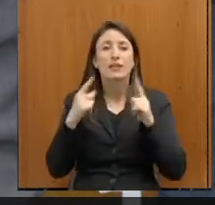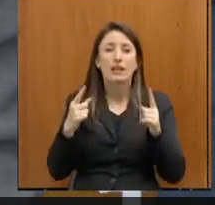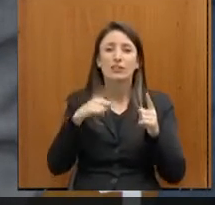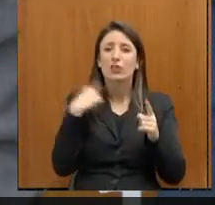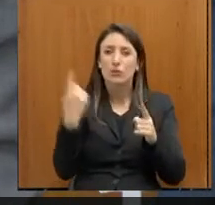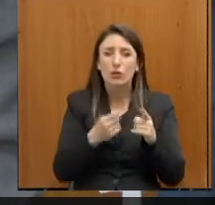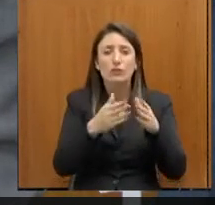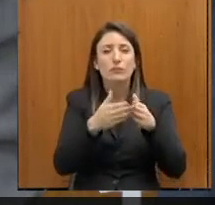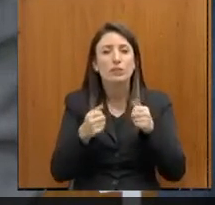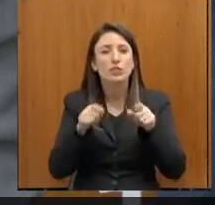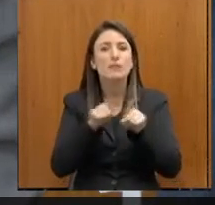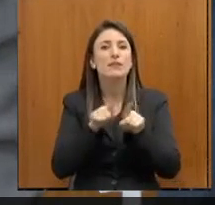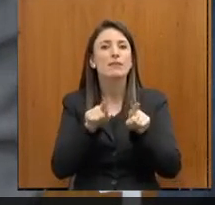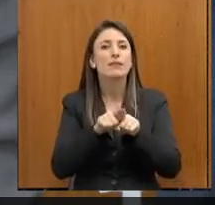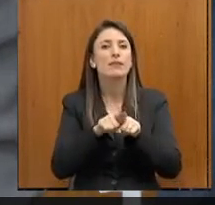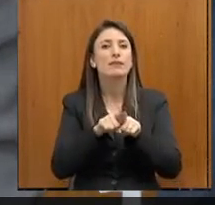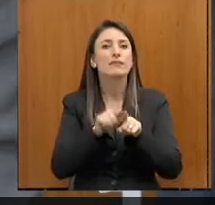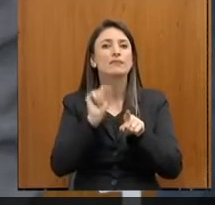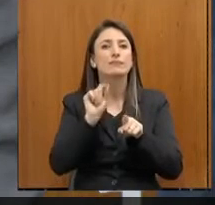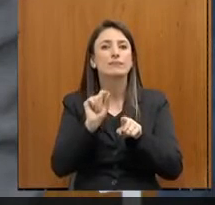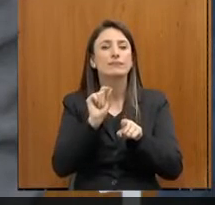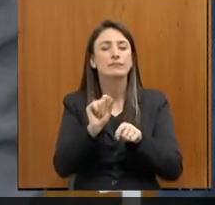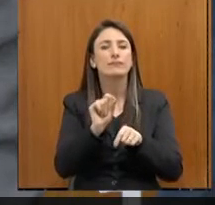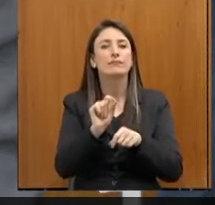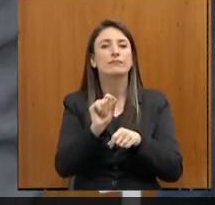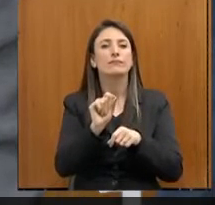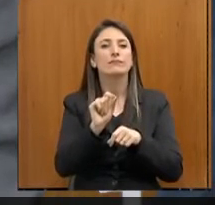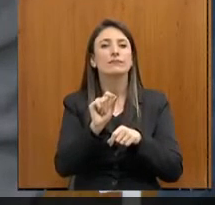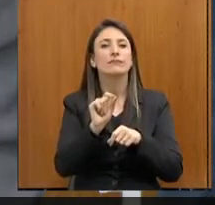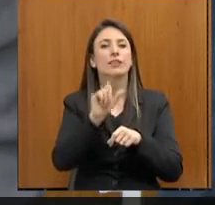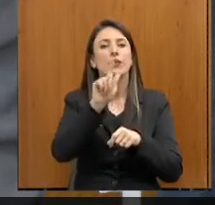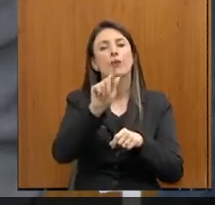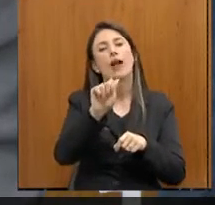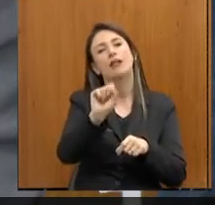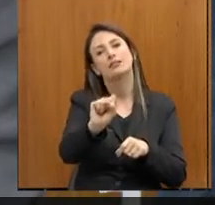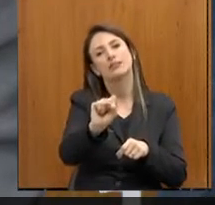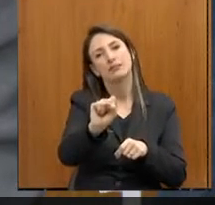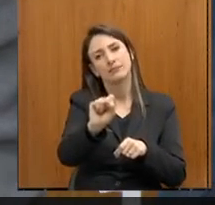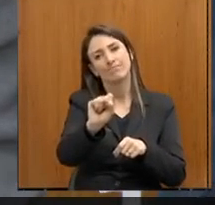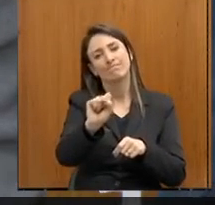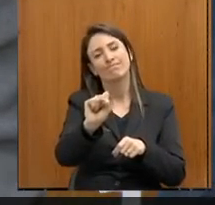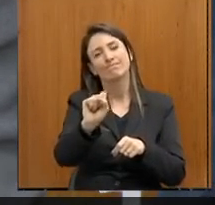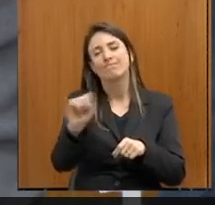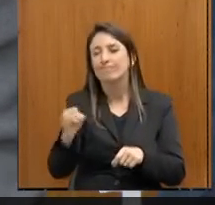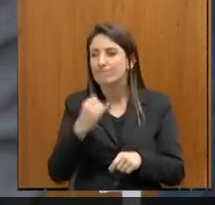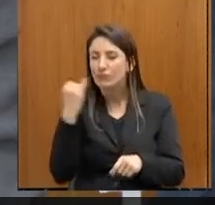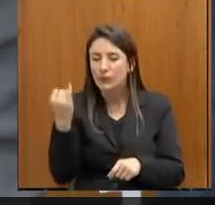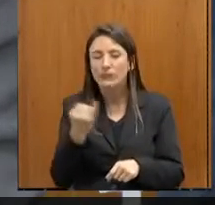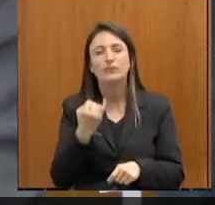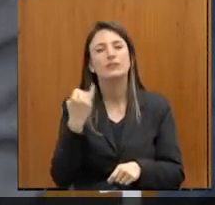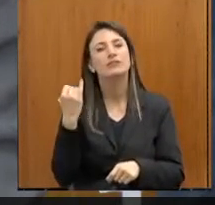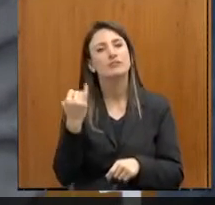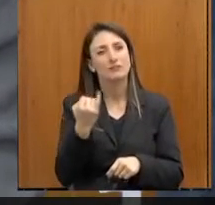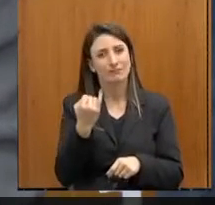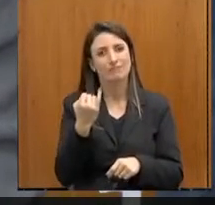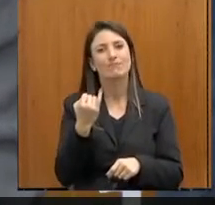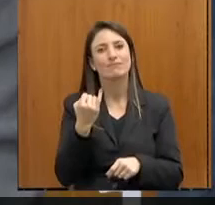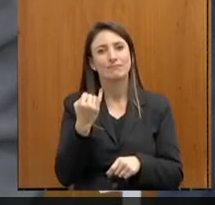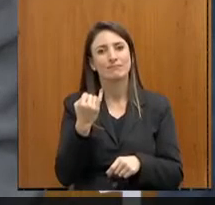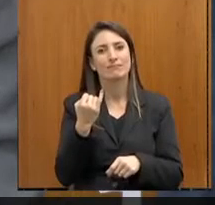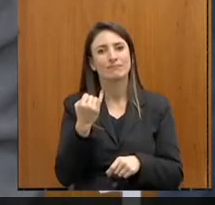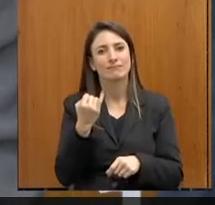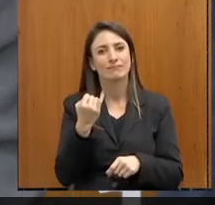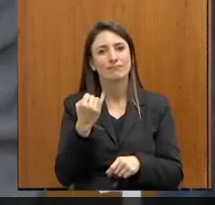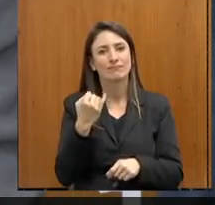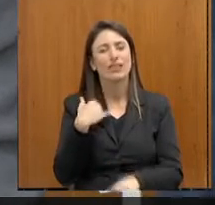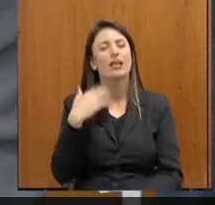questão da do gás é muito importante eu sei que eles foco